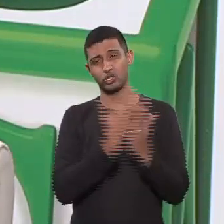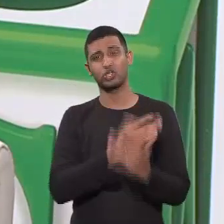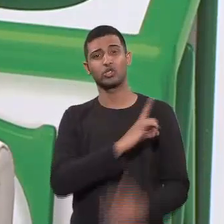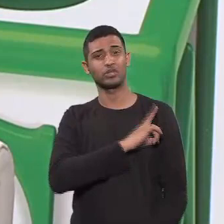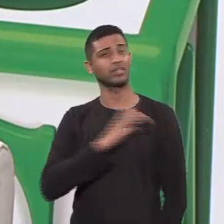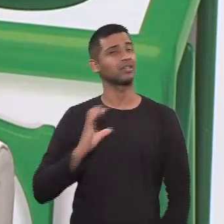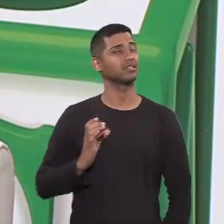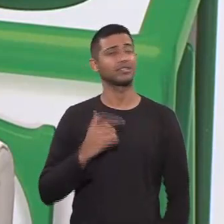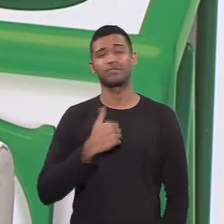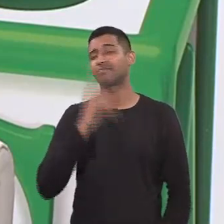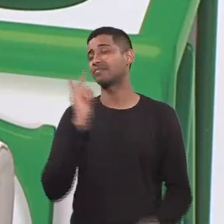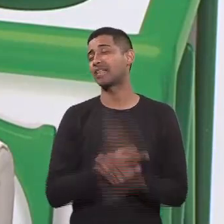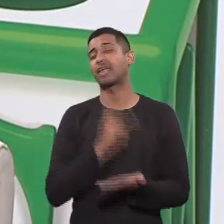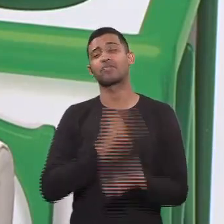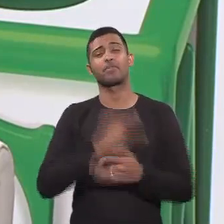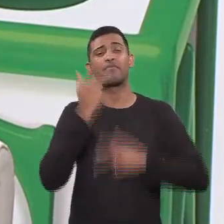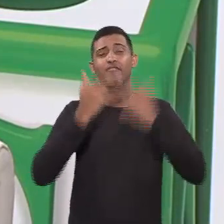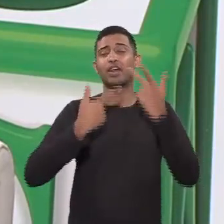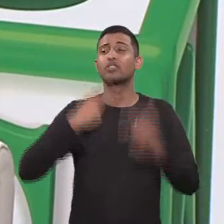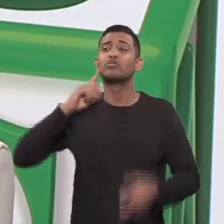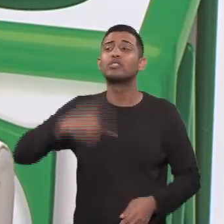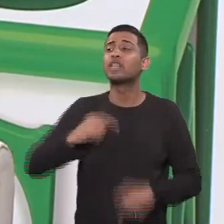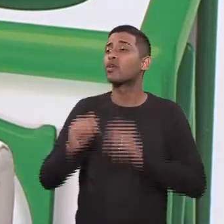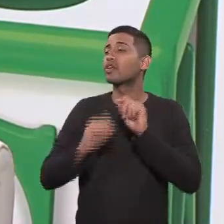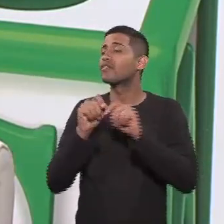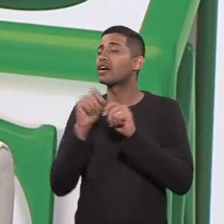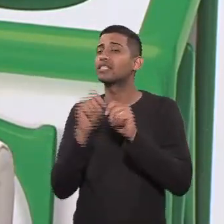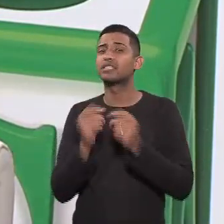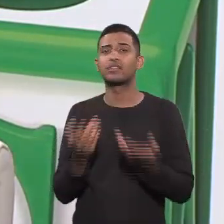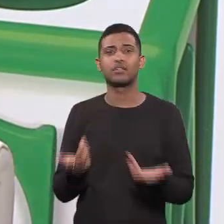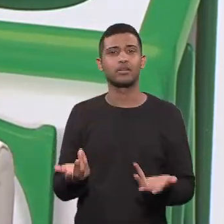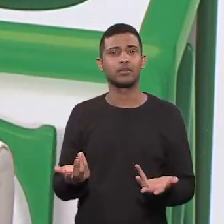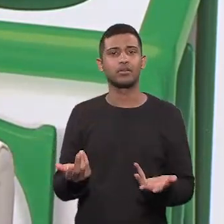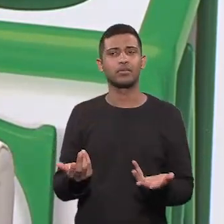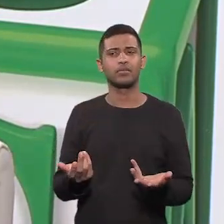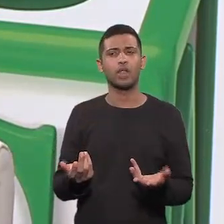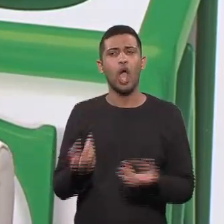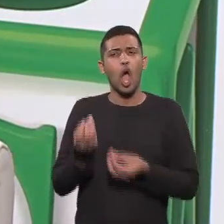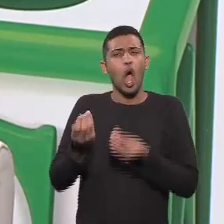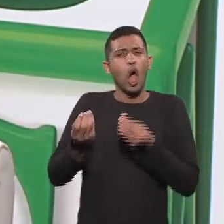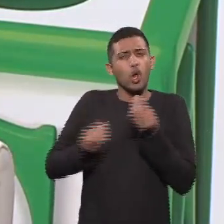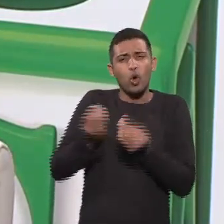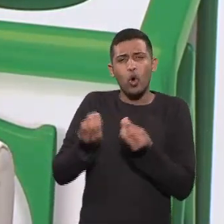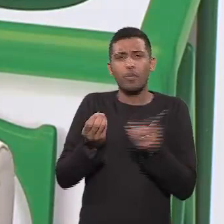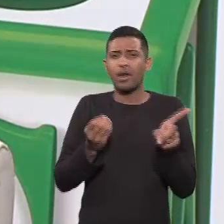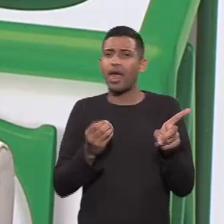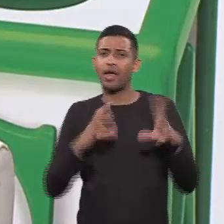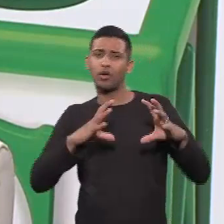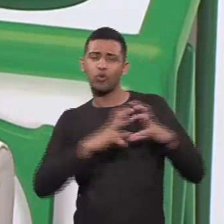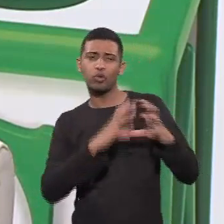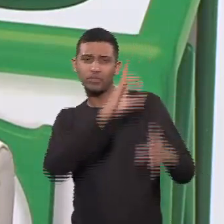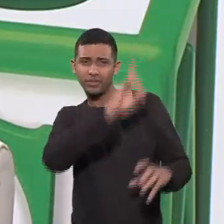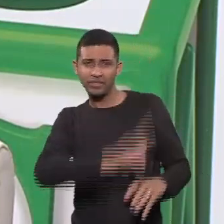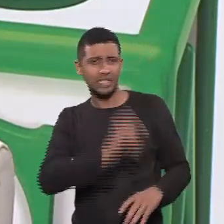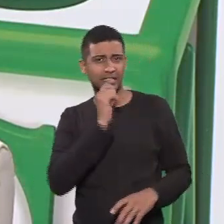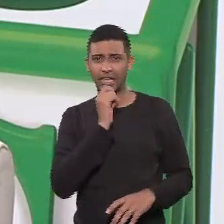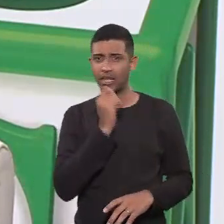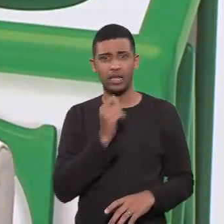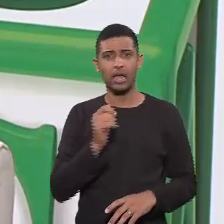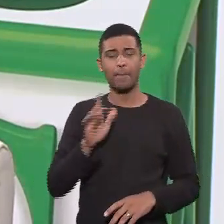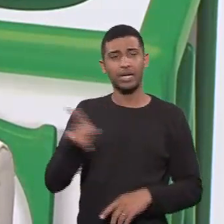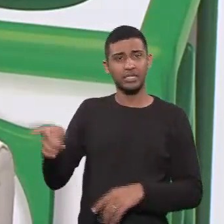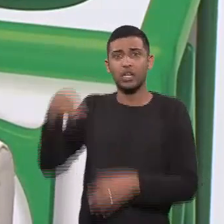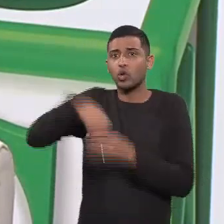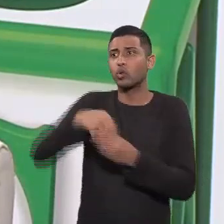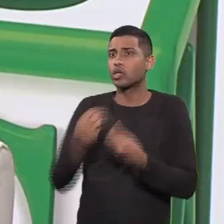Duque de Caxias eu escuto muito. Eu não sei o que eu vou fazer, como que eu faço para trabalhar com os meus alunos e o fulaninho